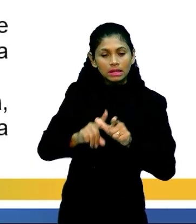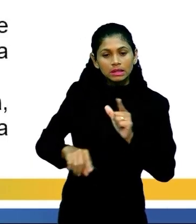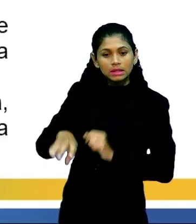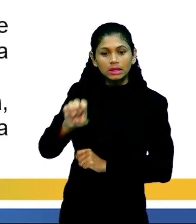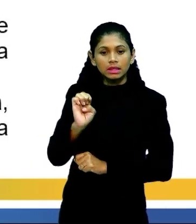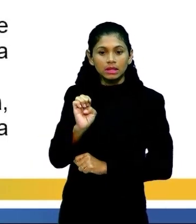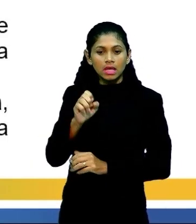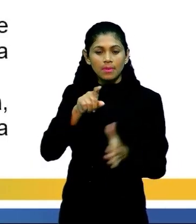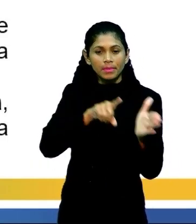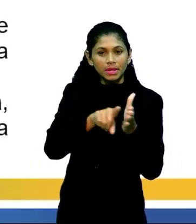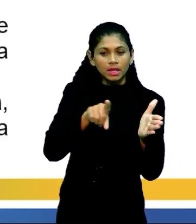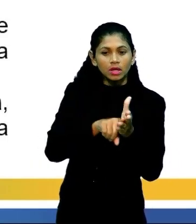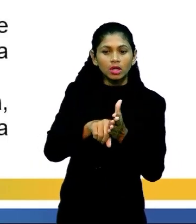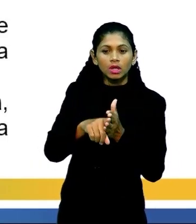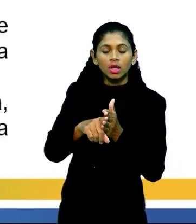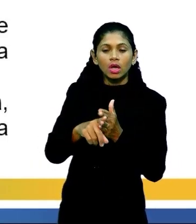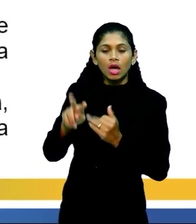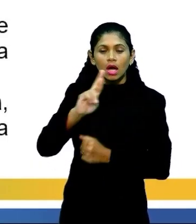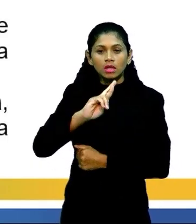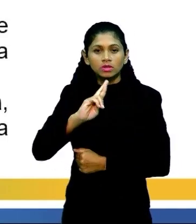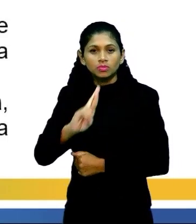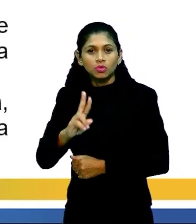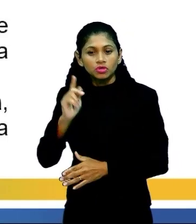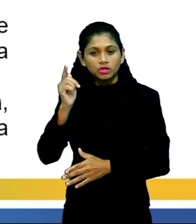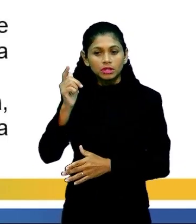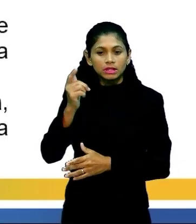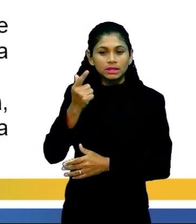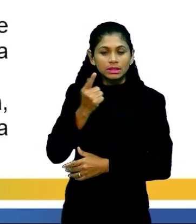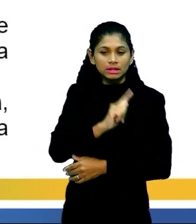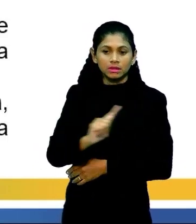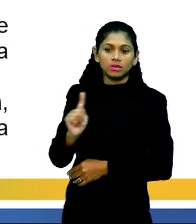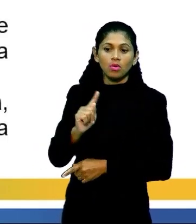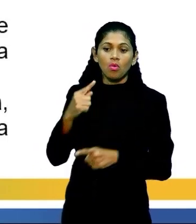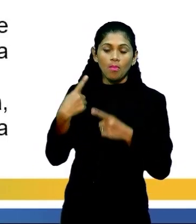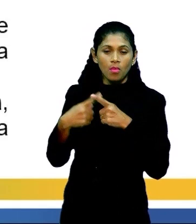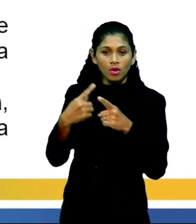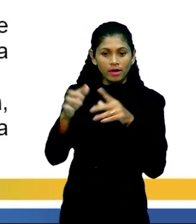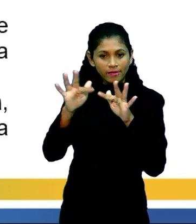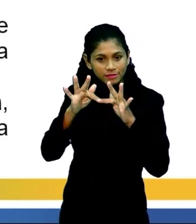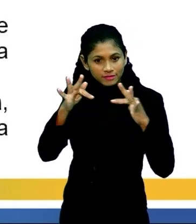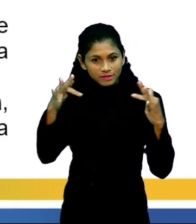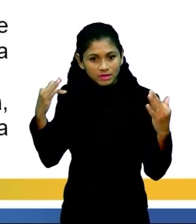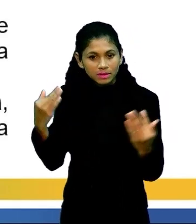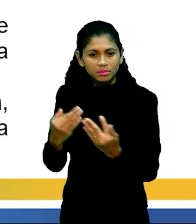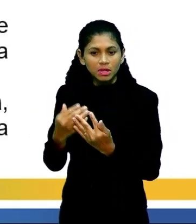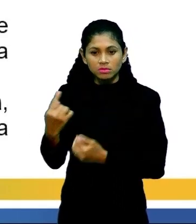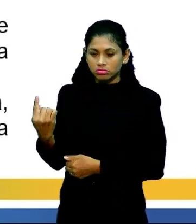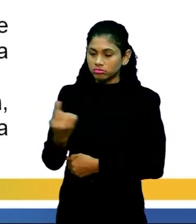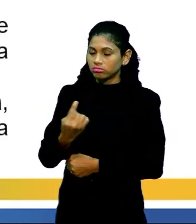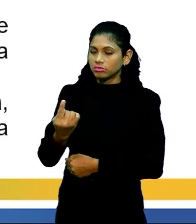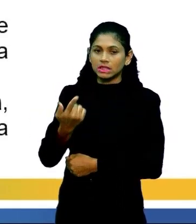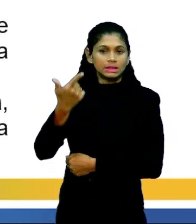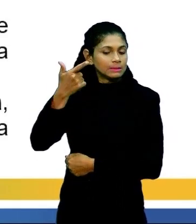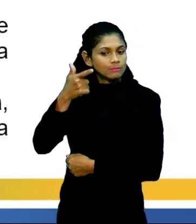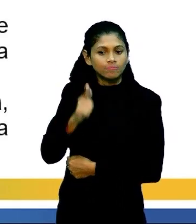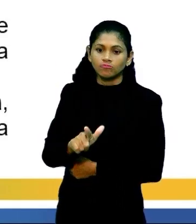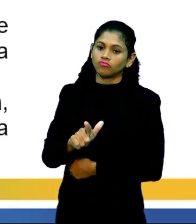suas crianças, de modo que ela precisa da ajuda de toda a sociedade. Então, em